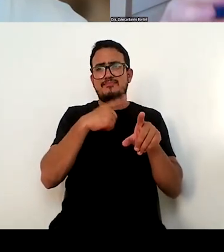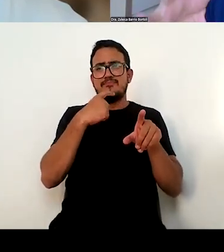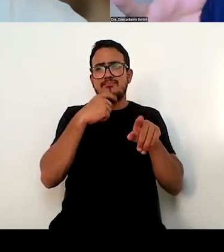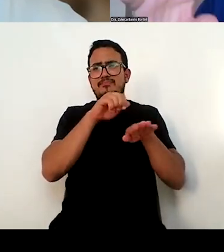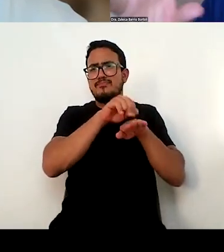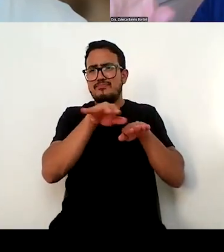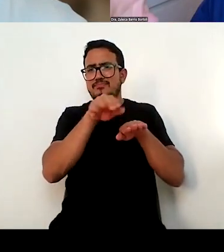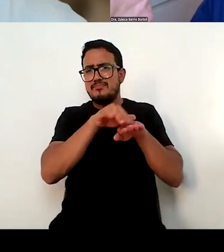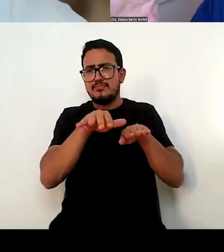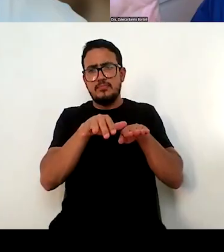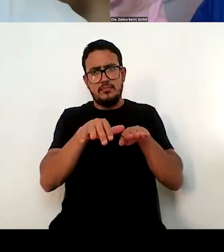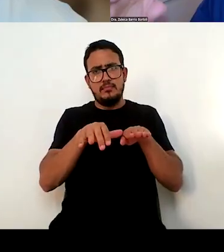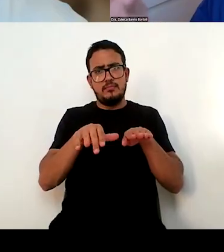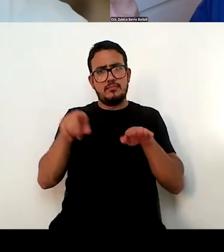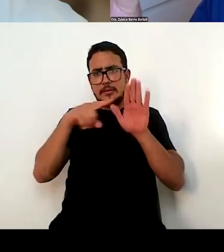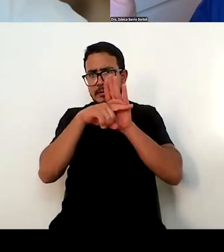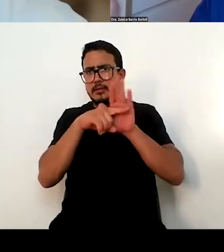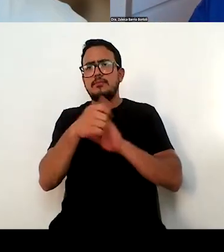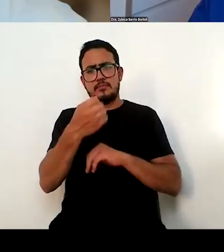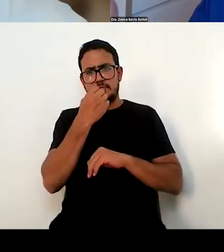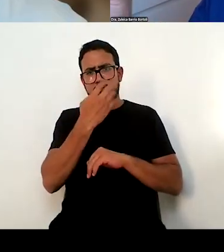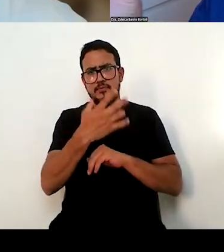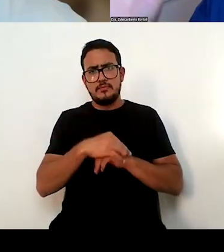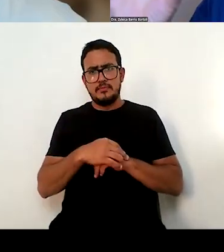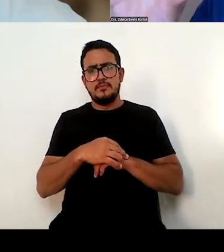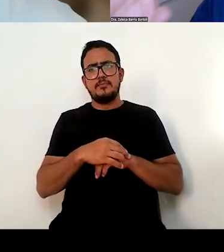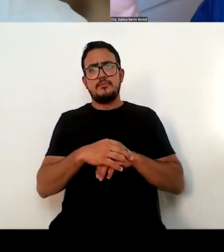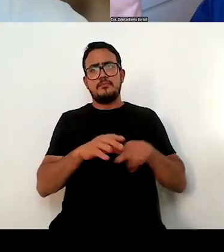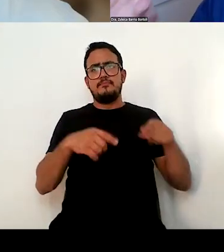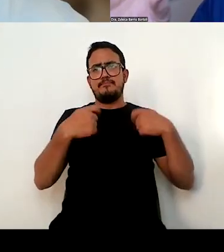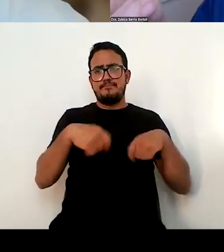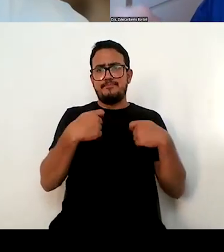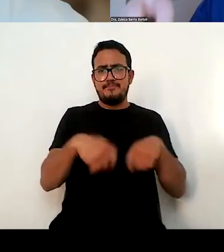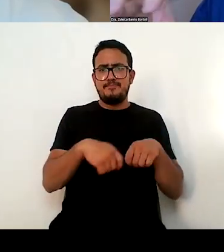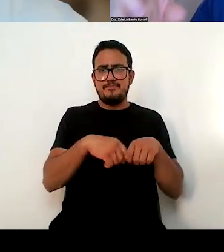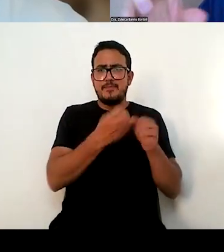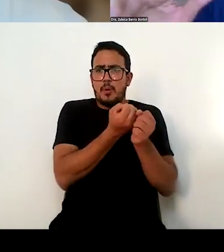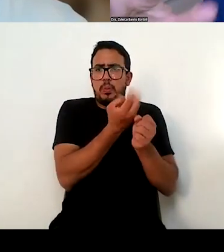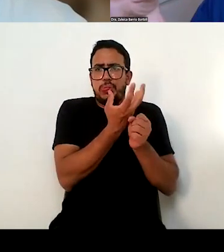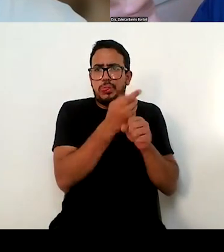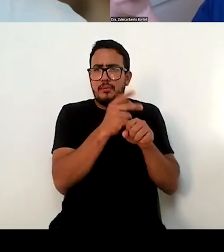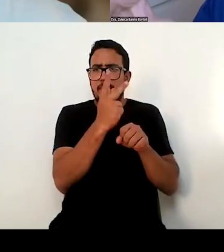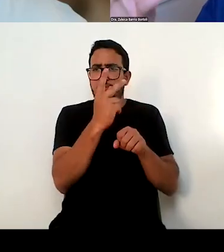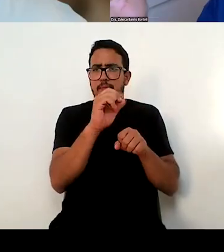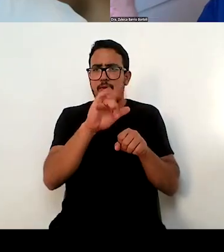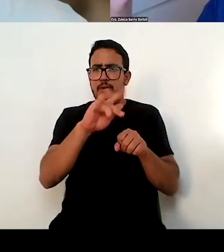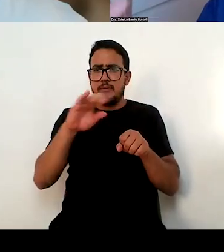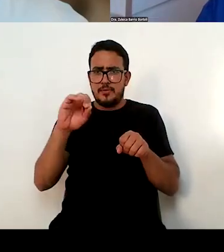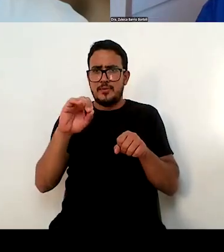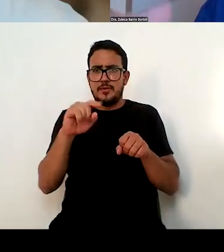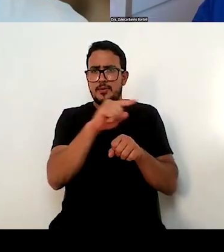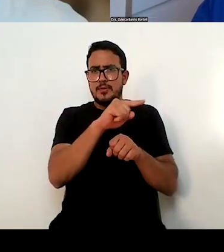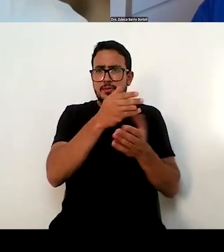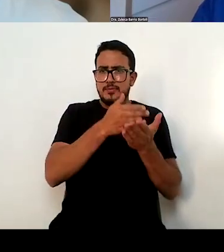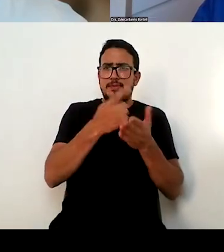isso você já tem que ter um pólipo erosado e sangrando. Às vezes, no começo da lesão, esse pólipo pode não estar sangrando